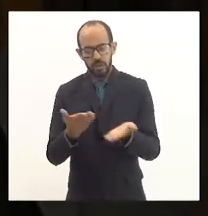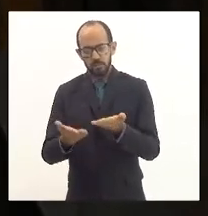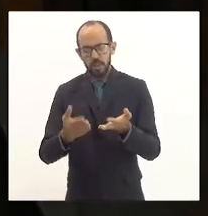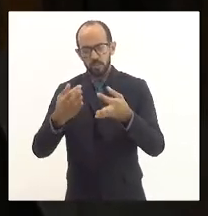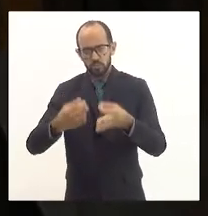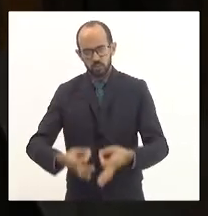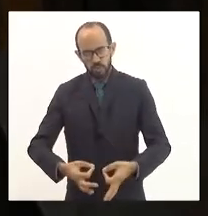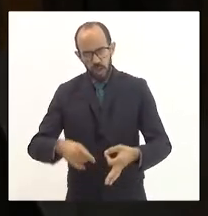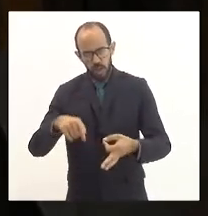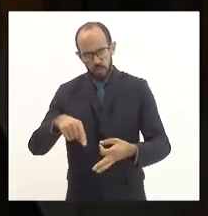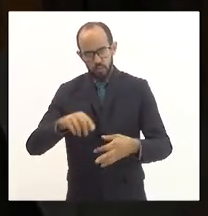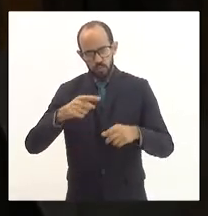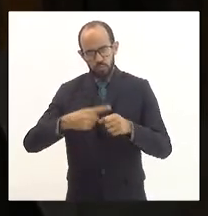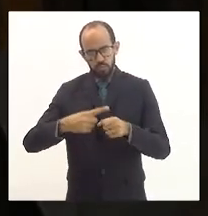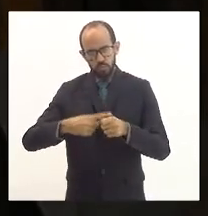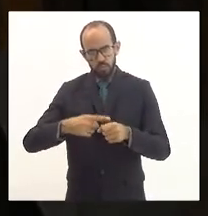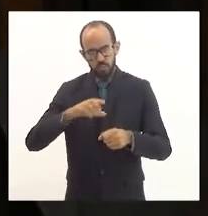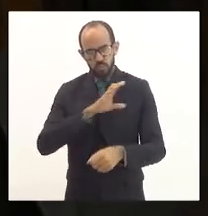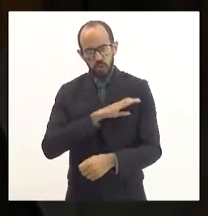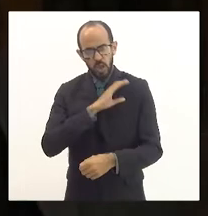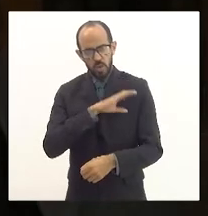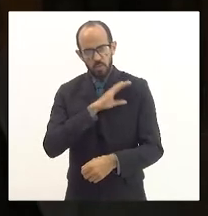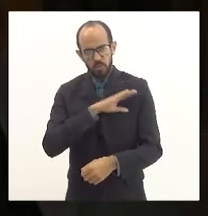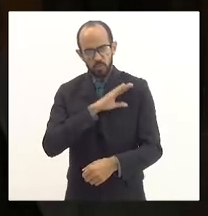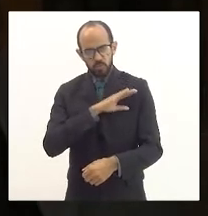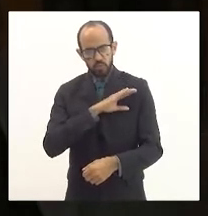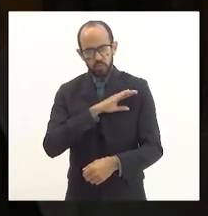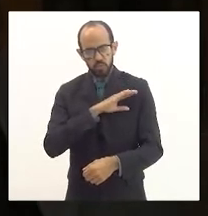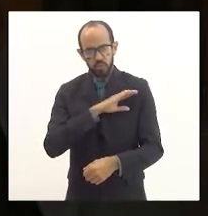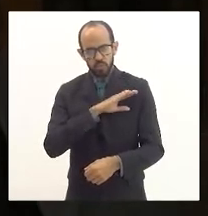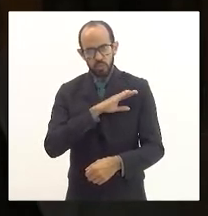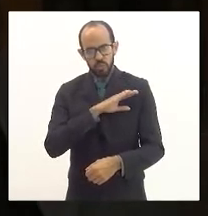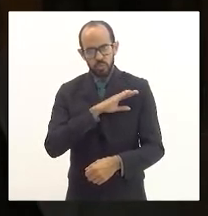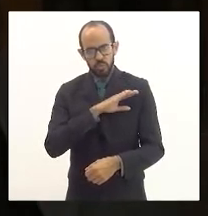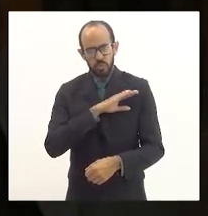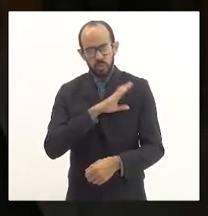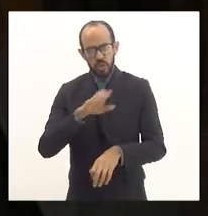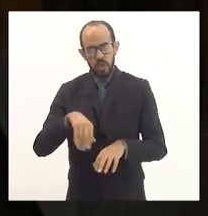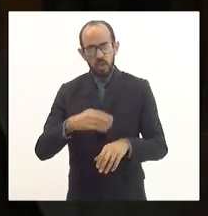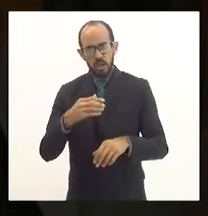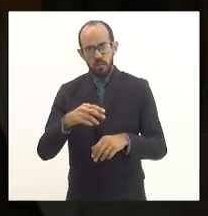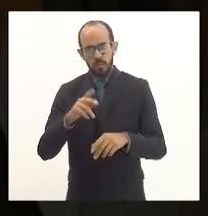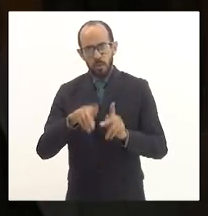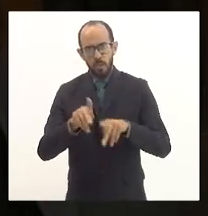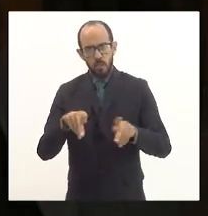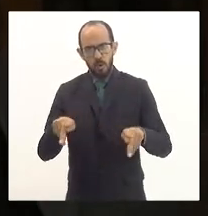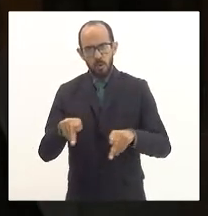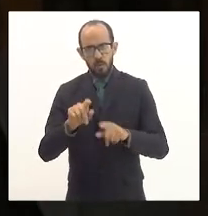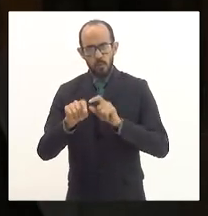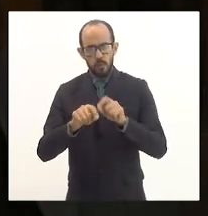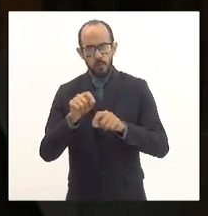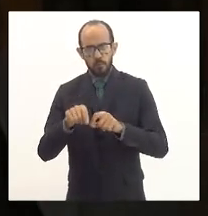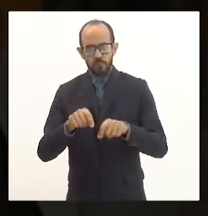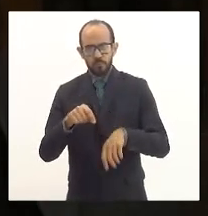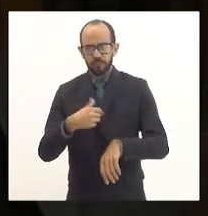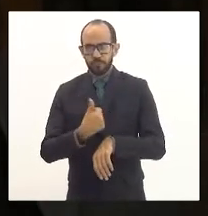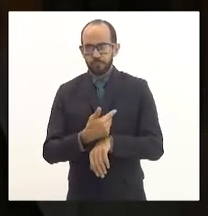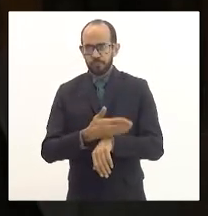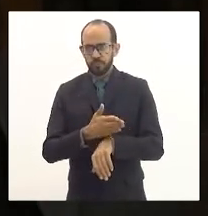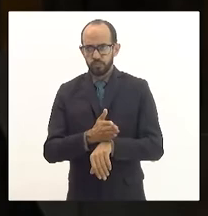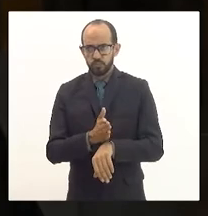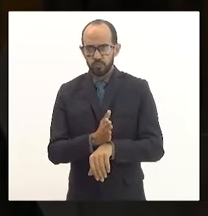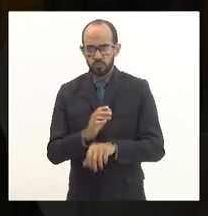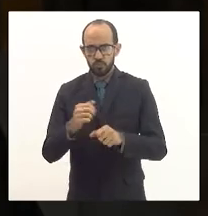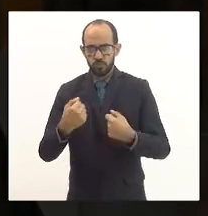no Município de Campo visto que a população Presidente procura a todo momento a única unidade